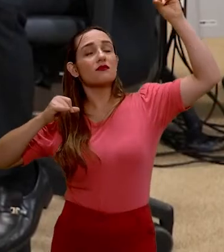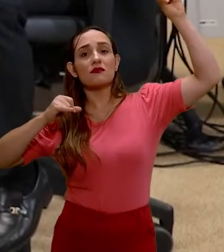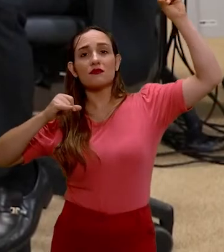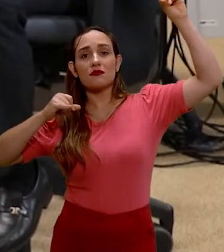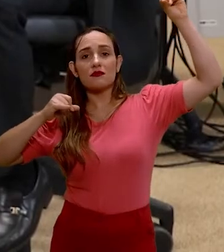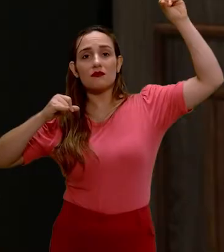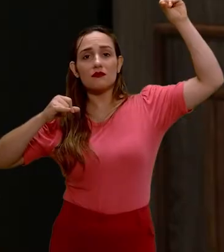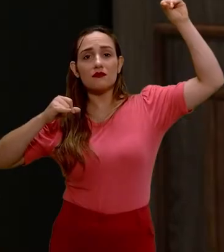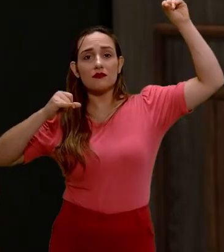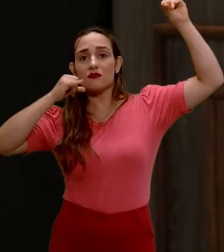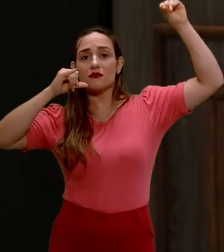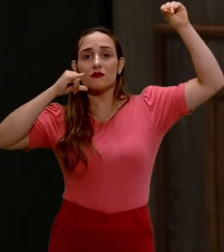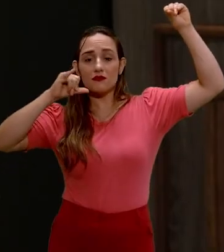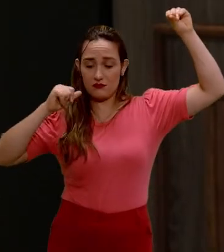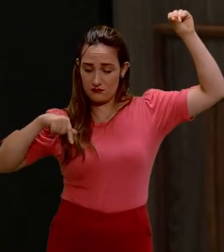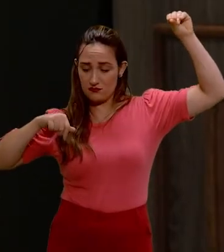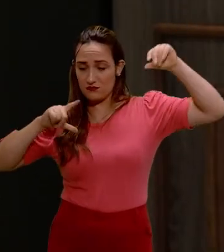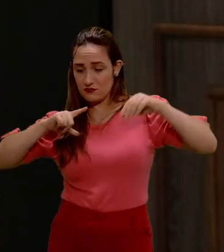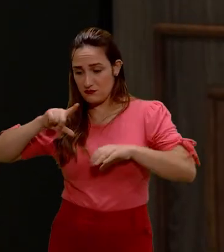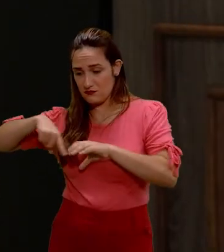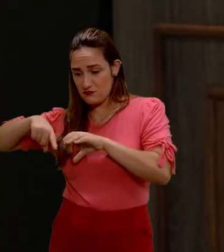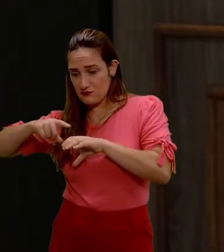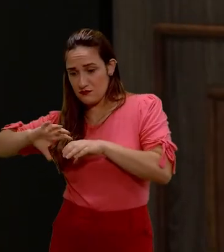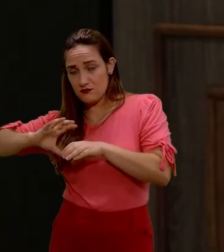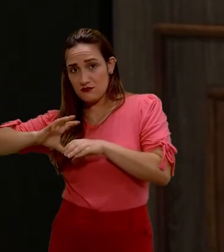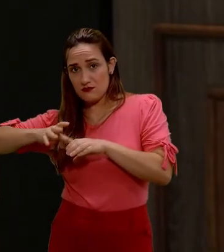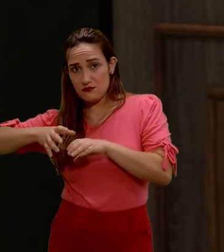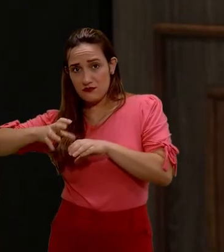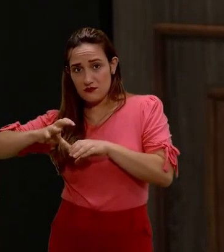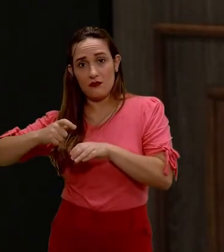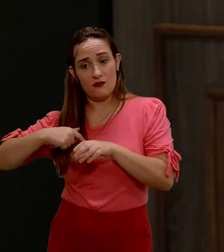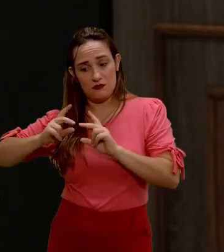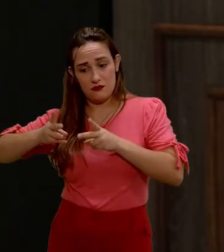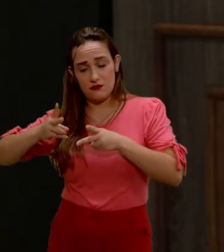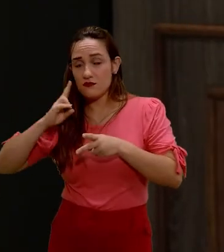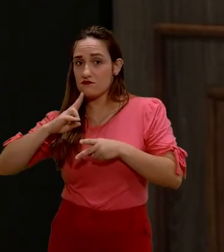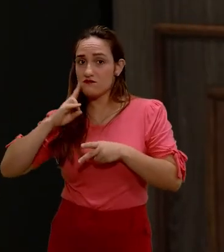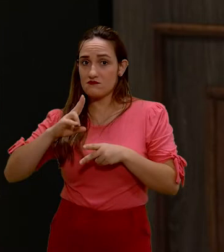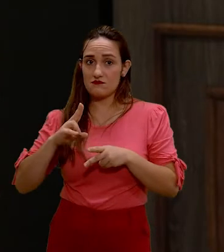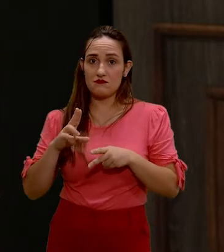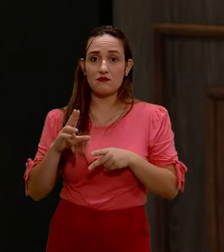cai a luz, uma série de coisas. Com vista também à produção.